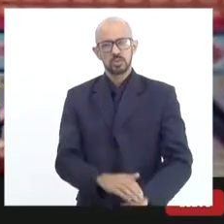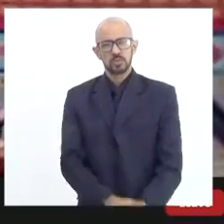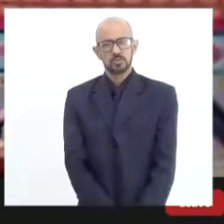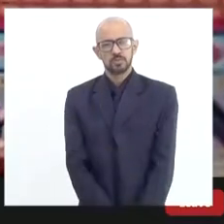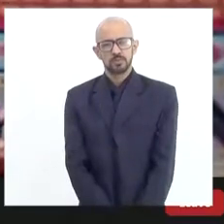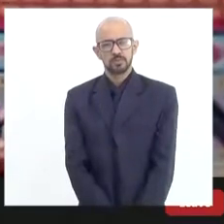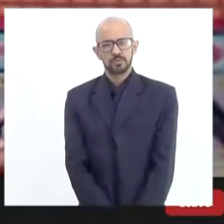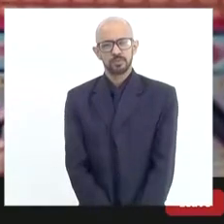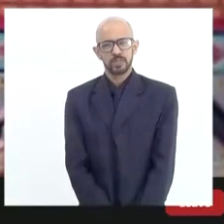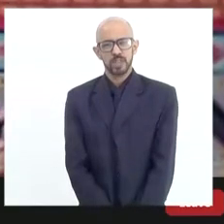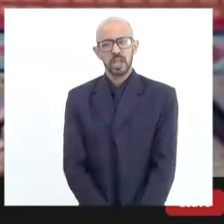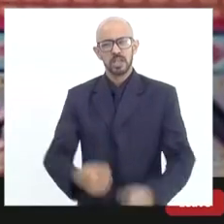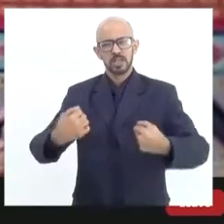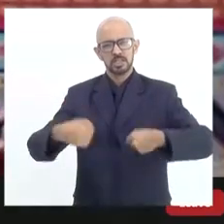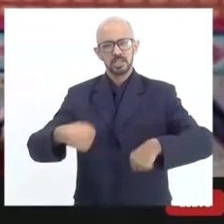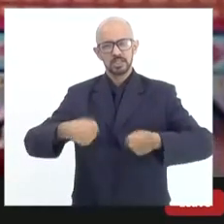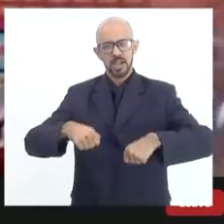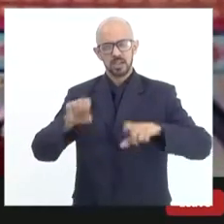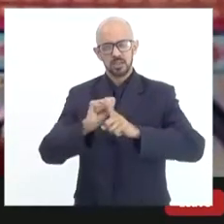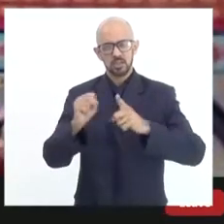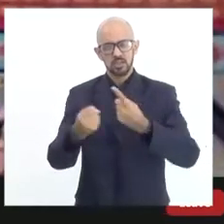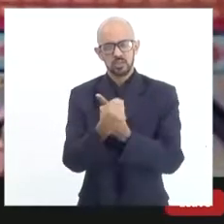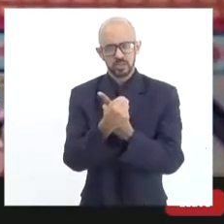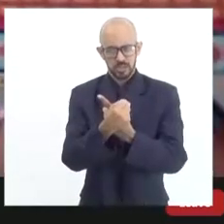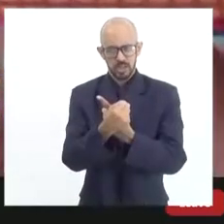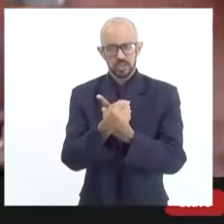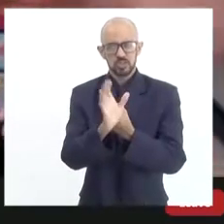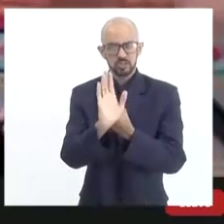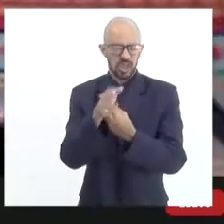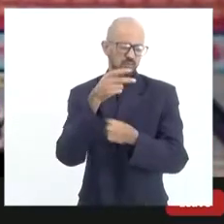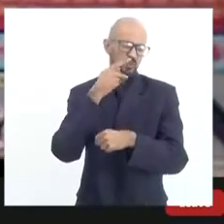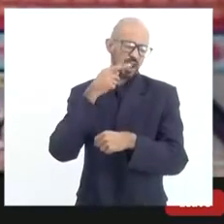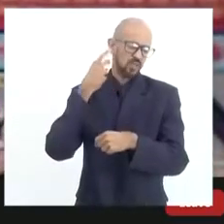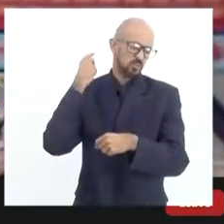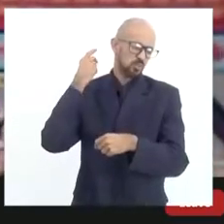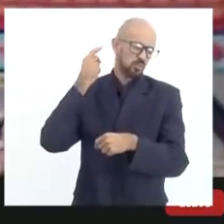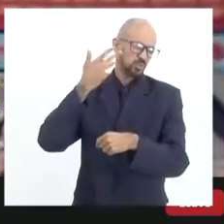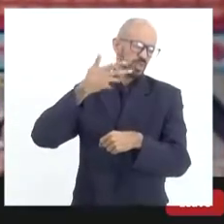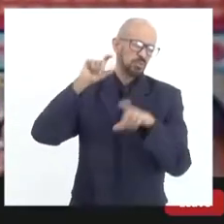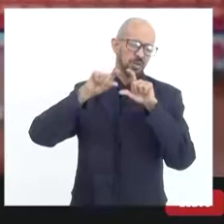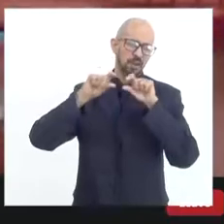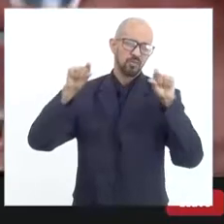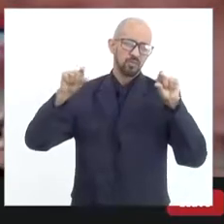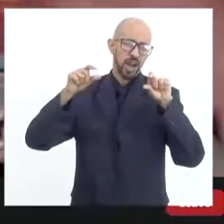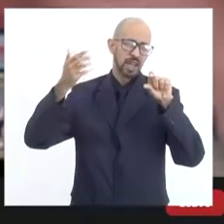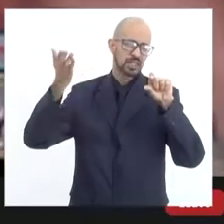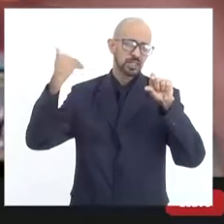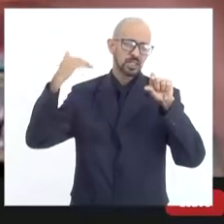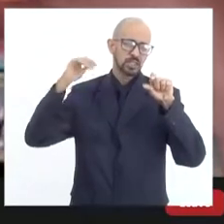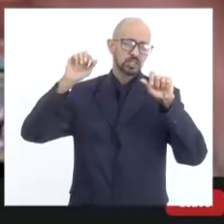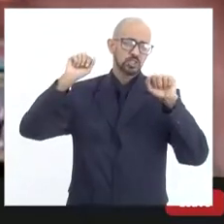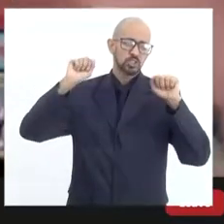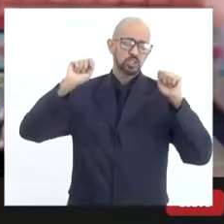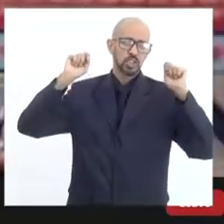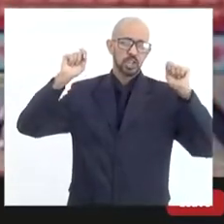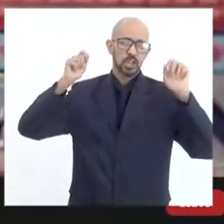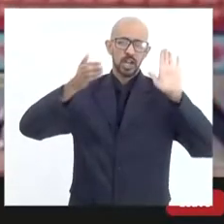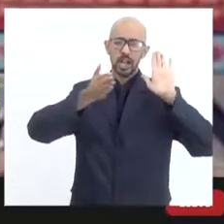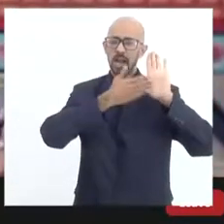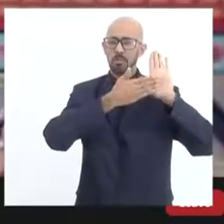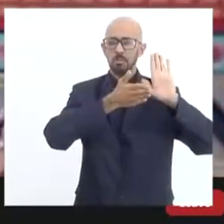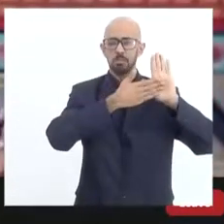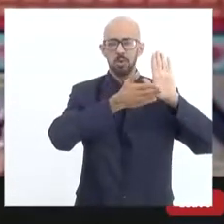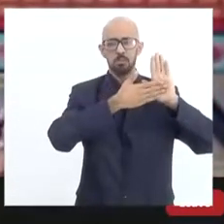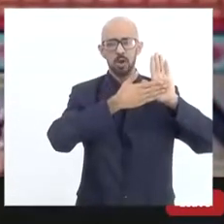É necessário que a sociedade... Eu venho dizendo, né, era só uma frase de campanha, hoje é um norte